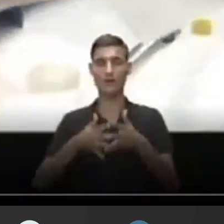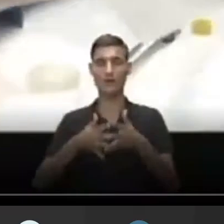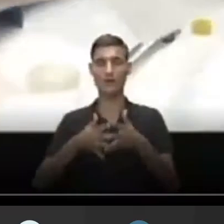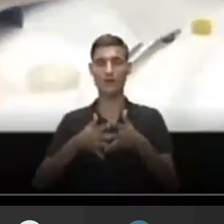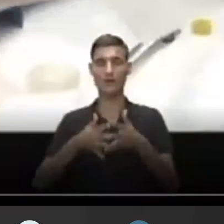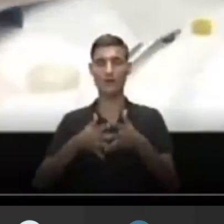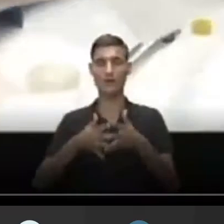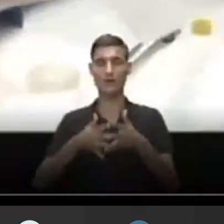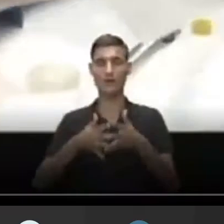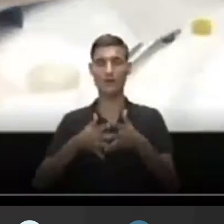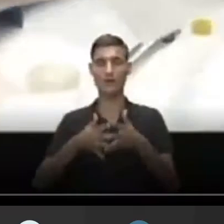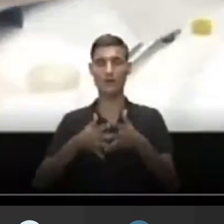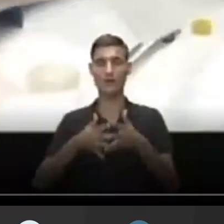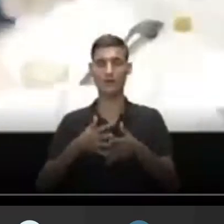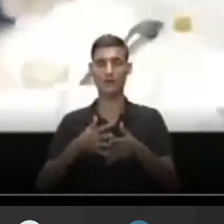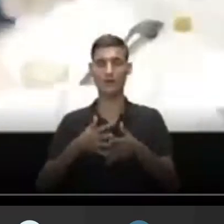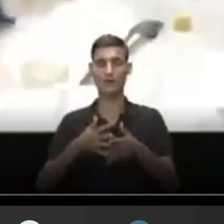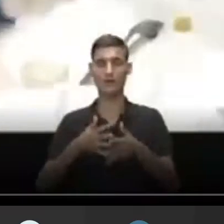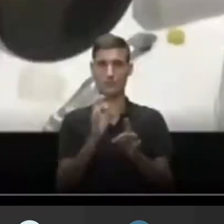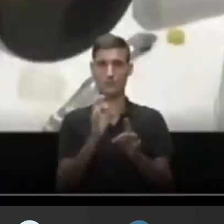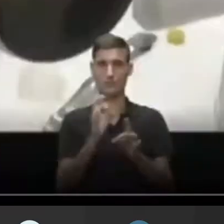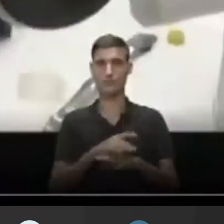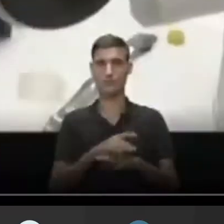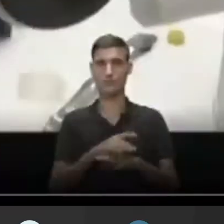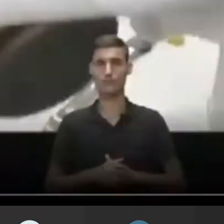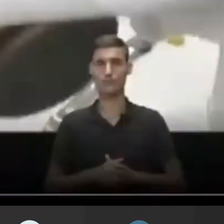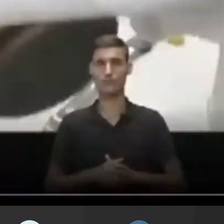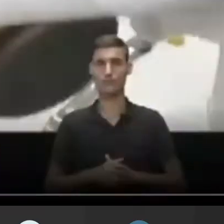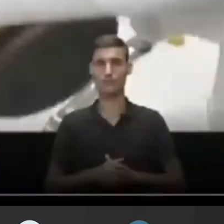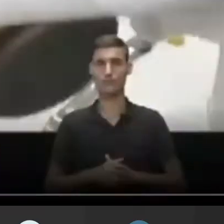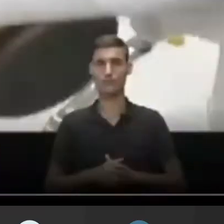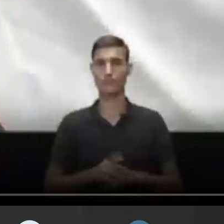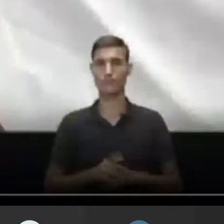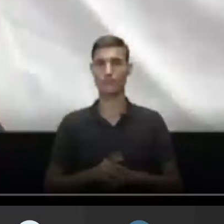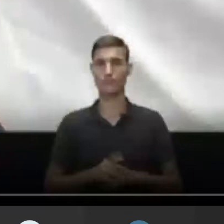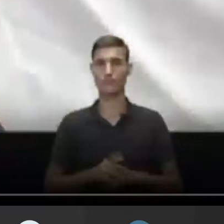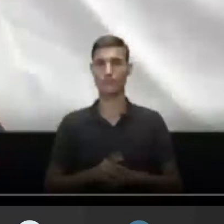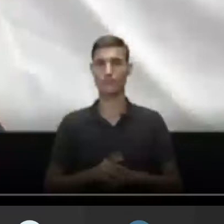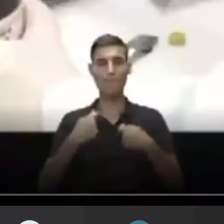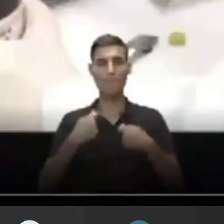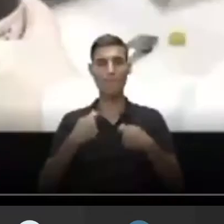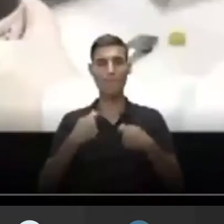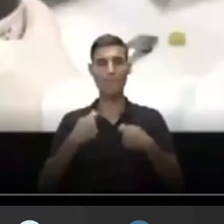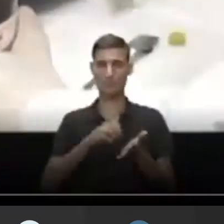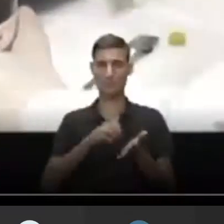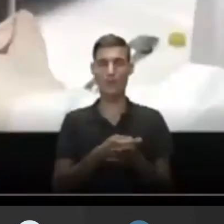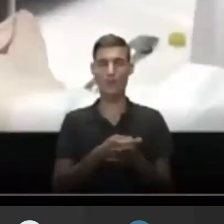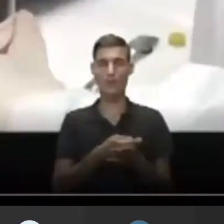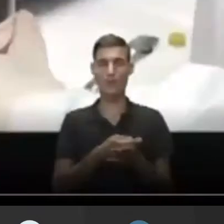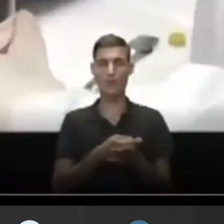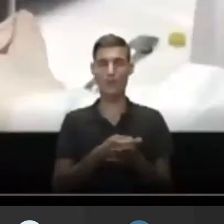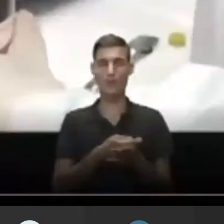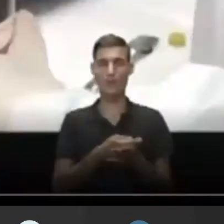Você pega o éter, cerca de 250 ml,